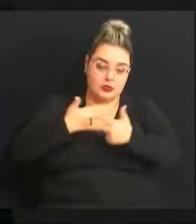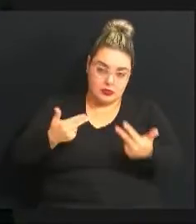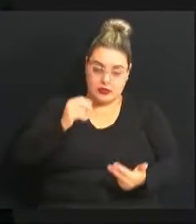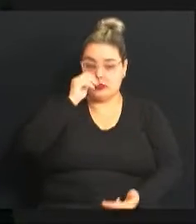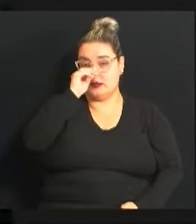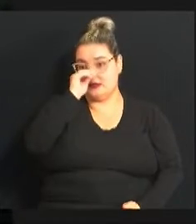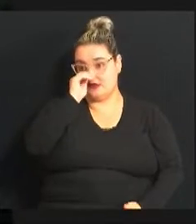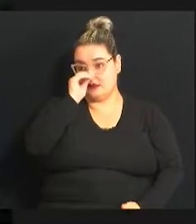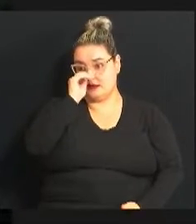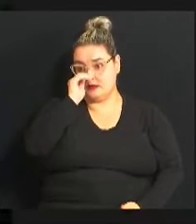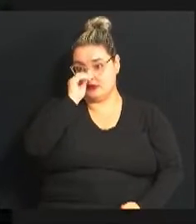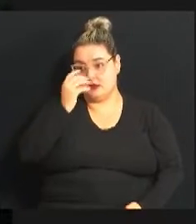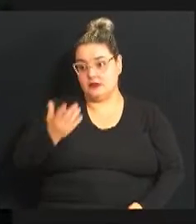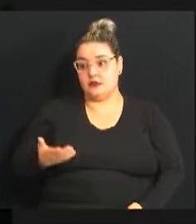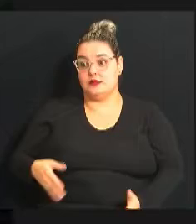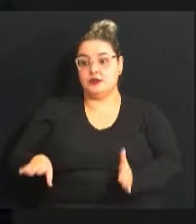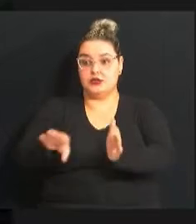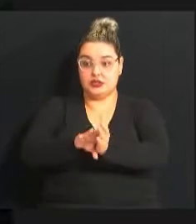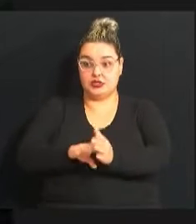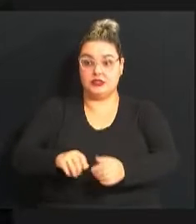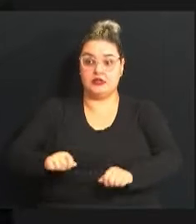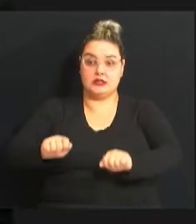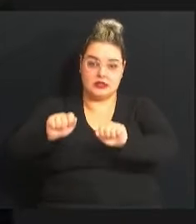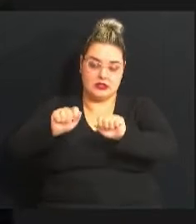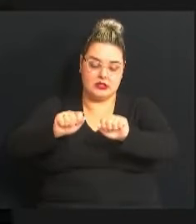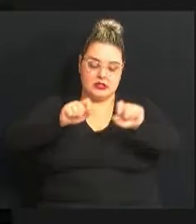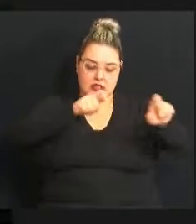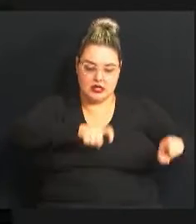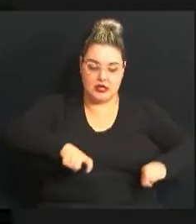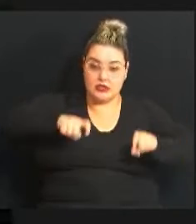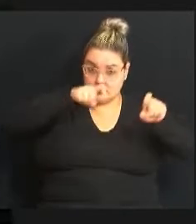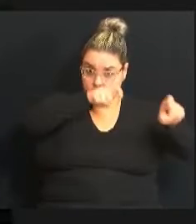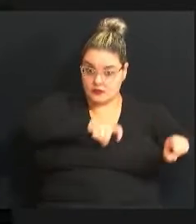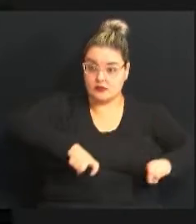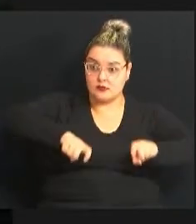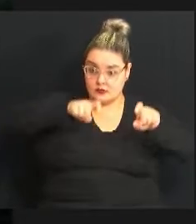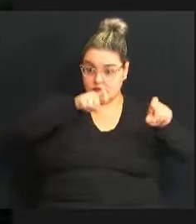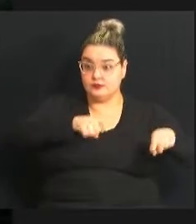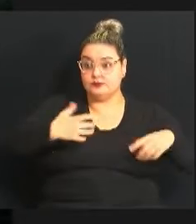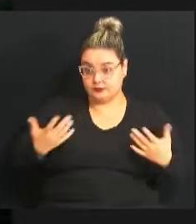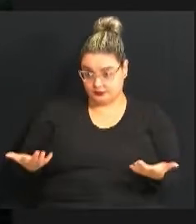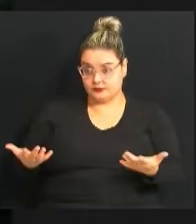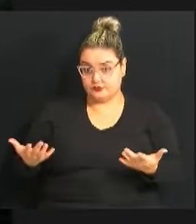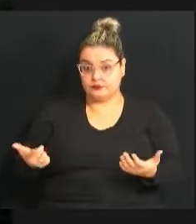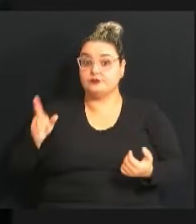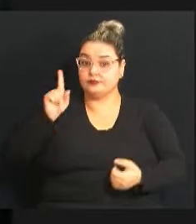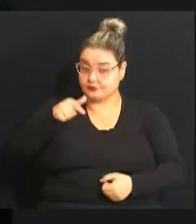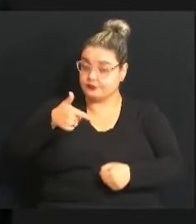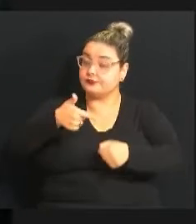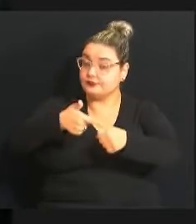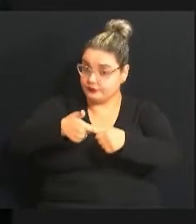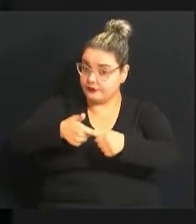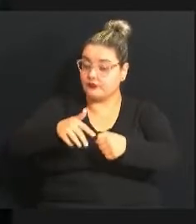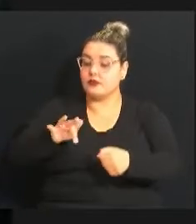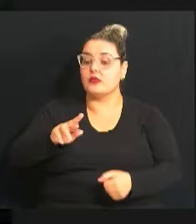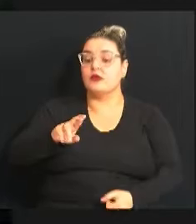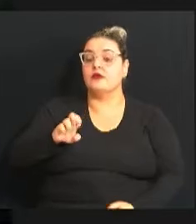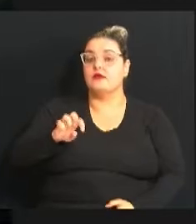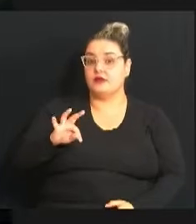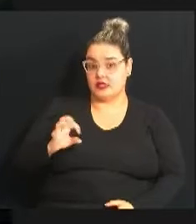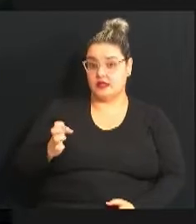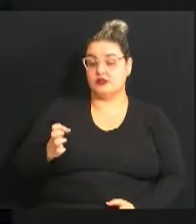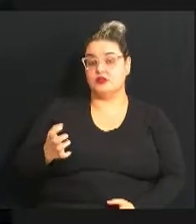dele, já que vem da agricultura, são referentes ao custo dos combustíveis, ao custo do frete. E, para além